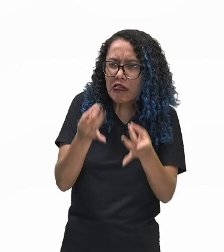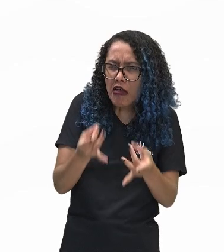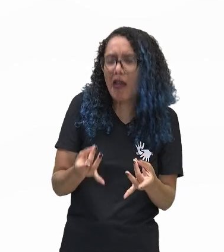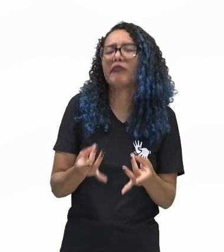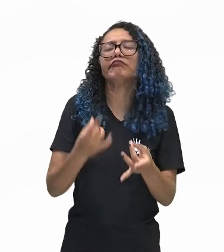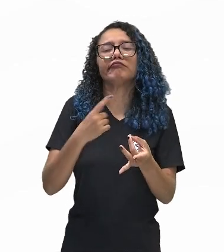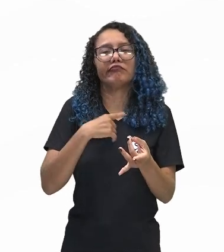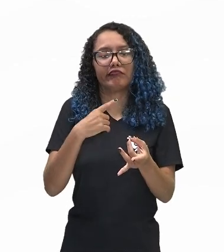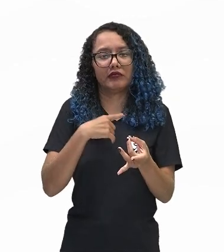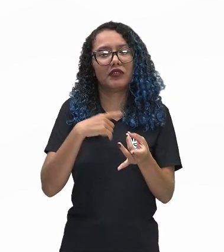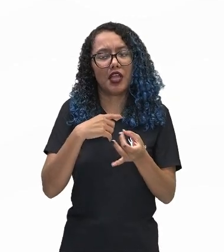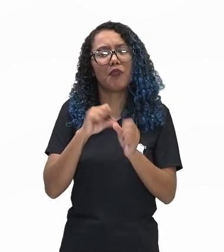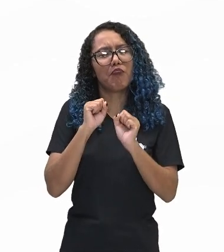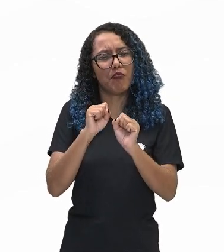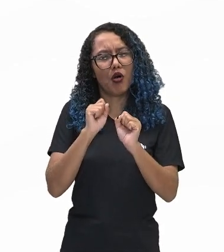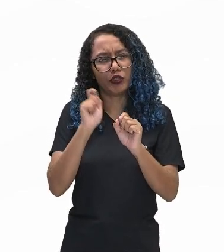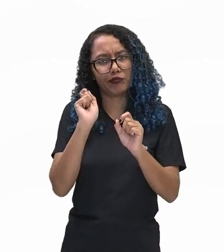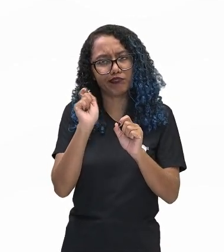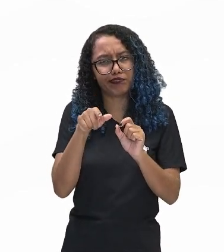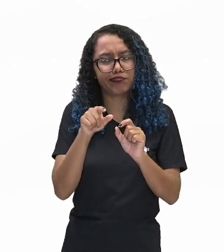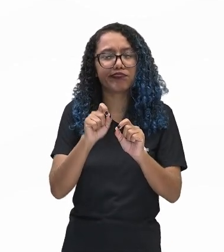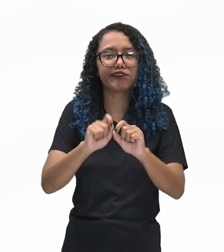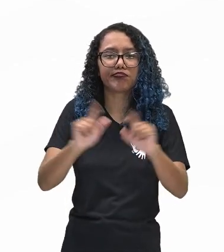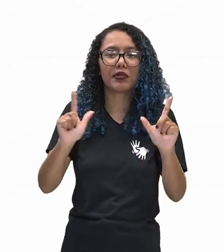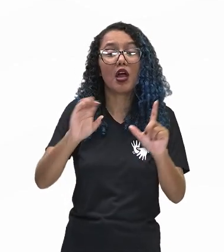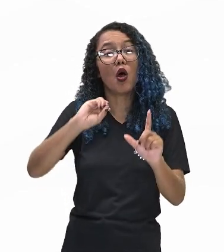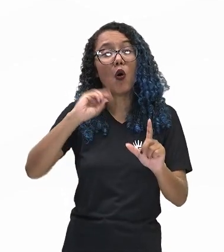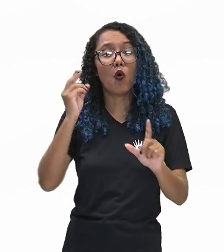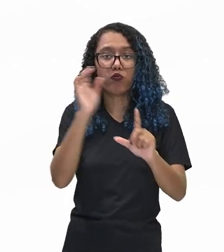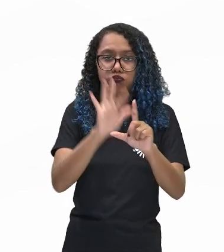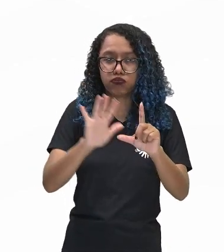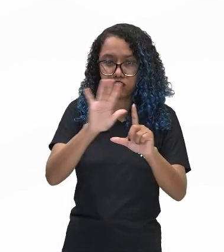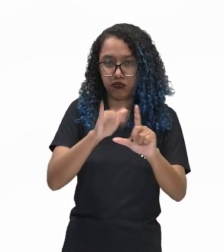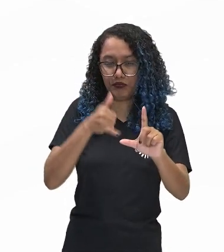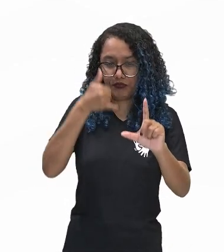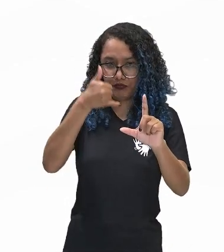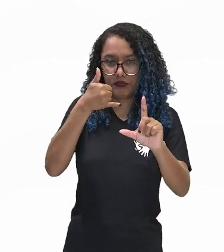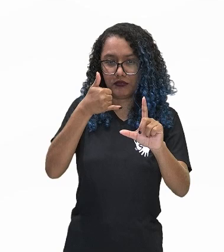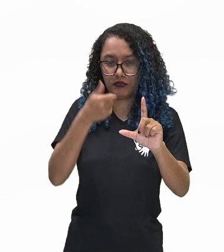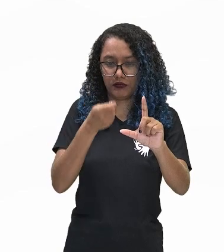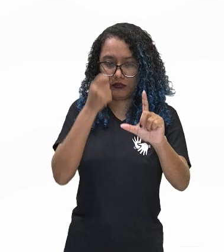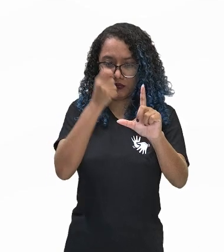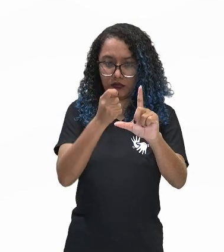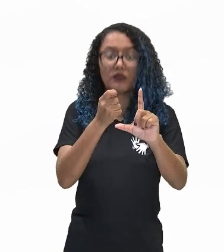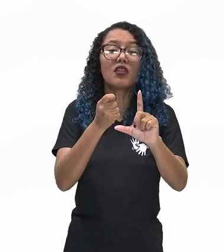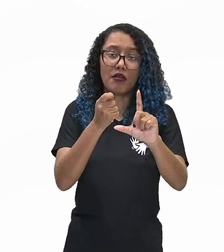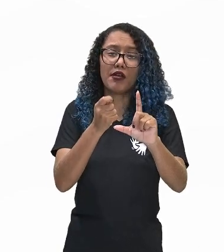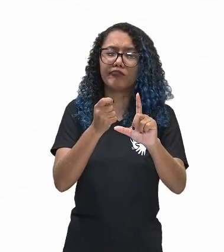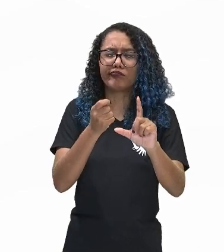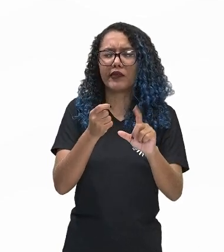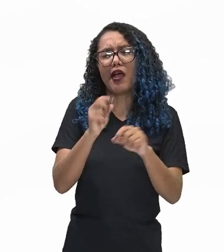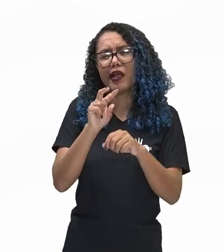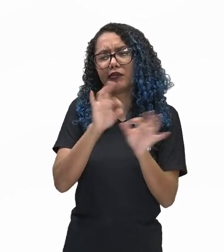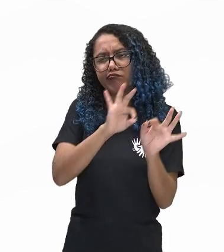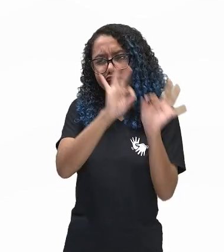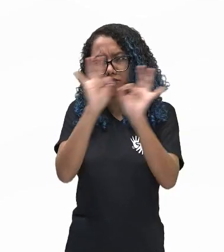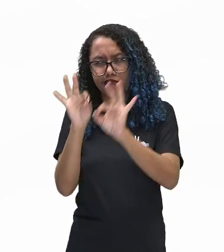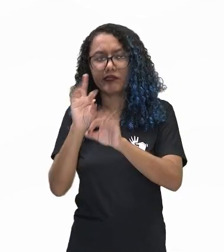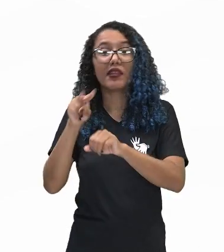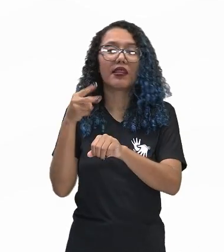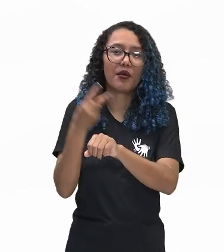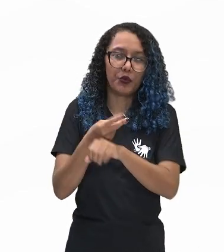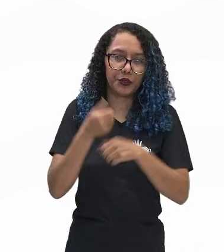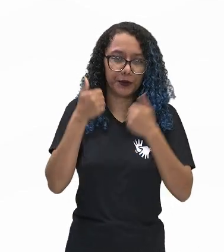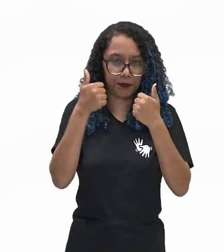então cliquem aí ou acessem por meio do celular para vocês assistirem esse vídeo mais tarde e agora vamos